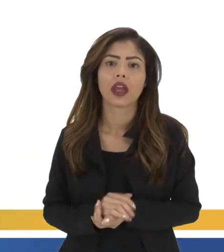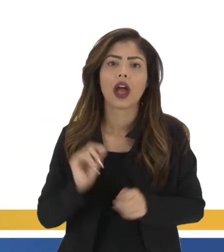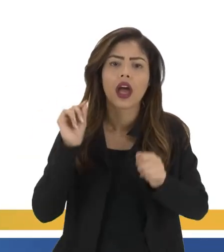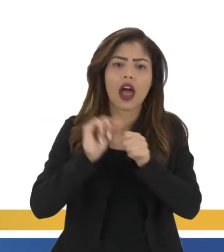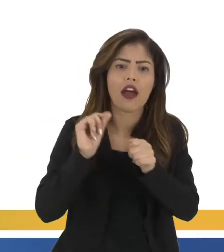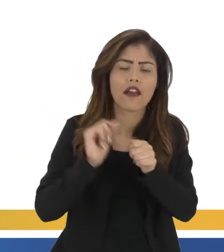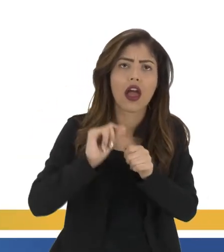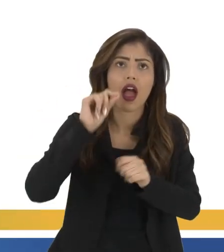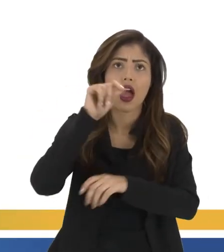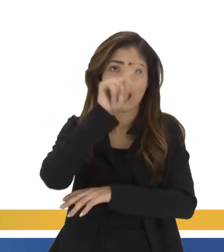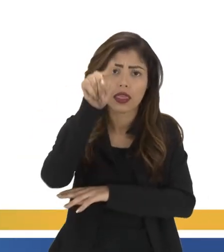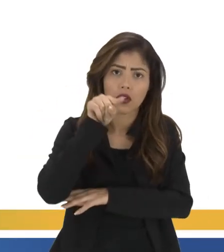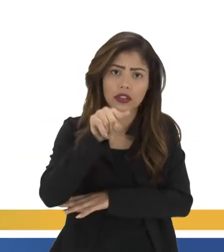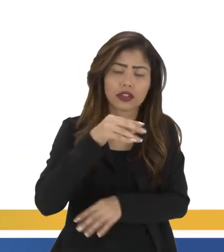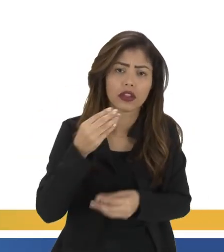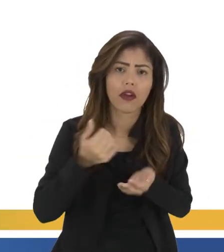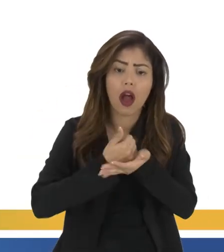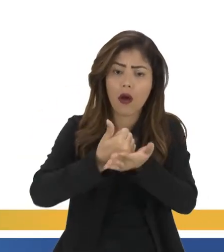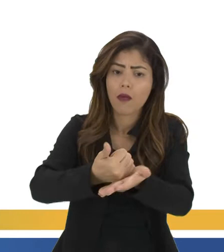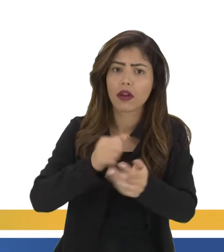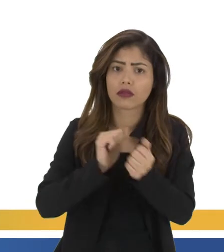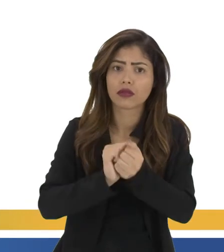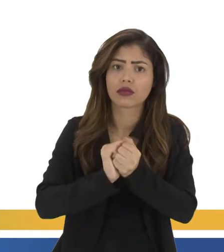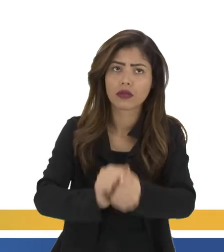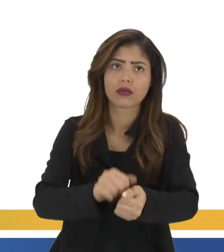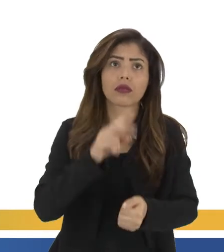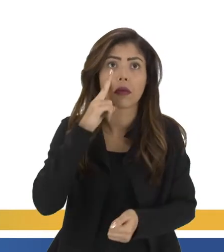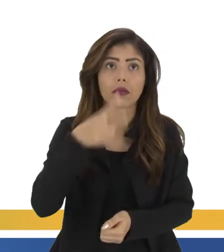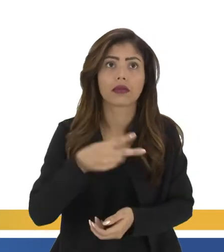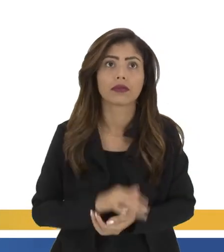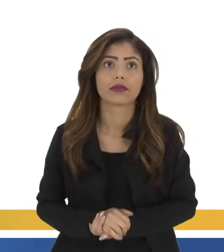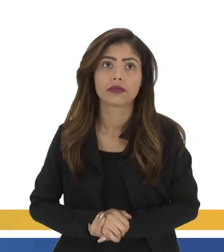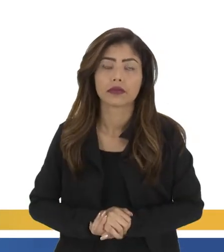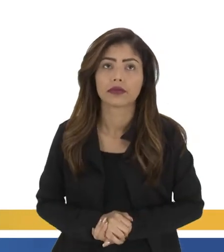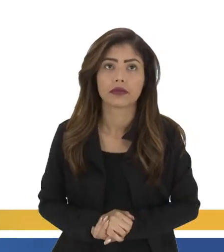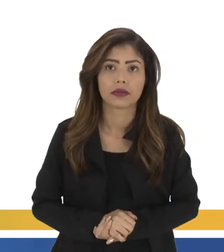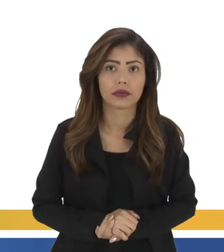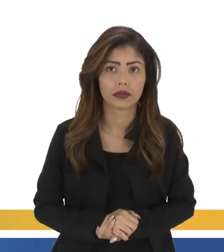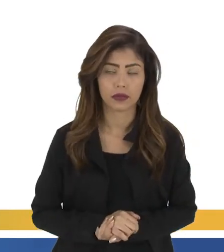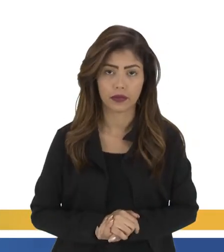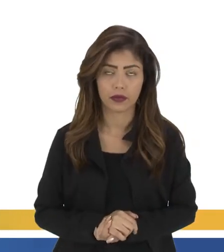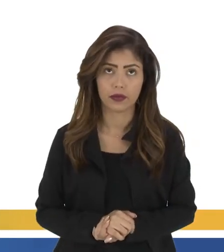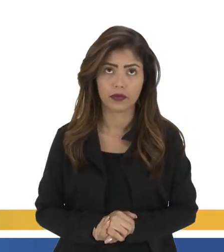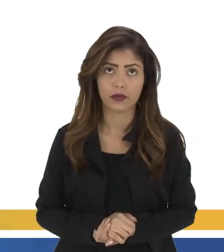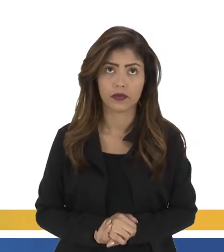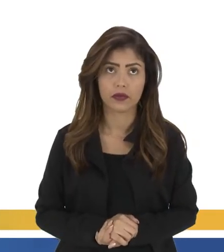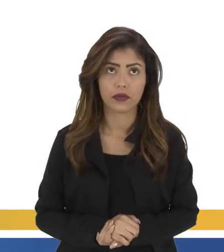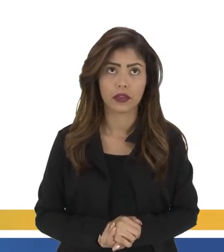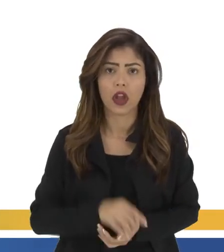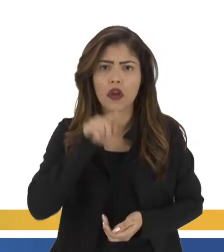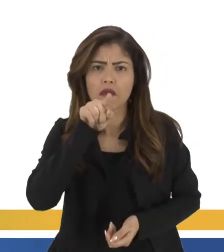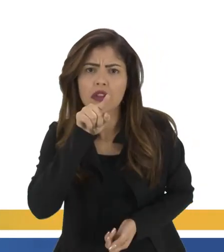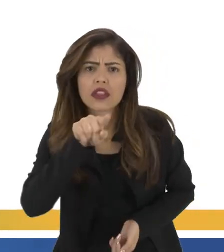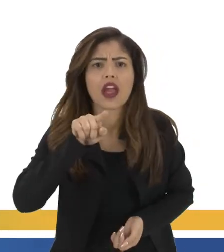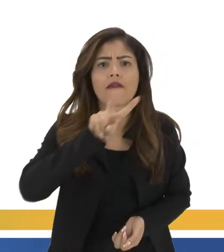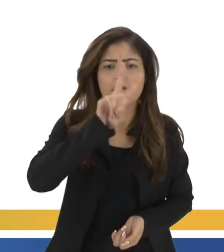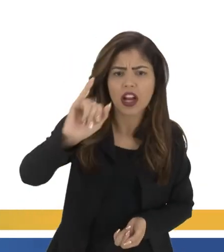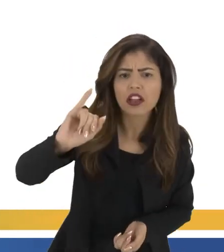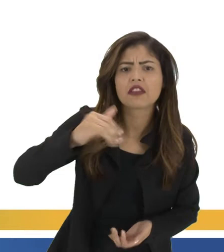forma interrogativa, olha, acompanha comigo. Will you study for the test tomorrow? Você